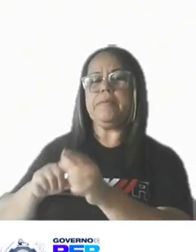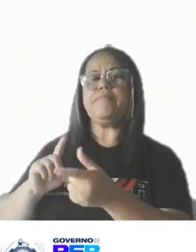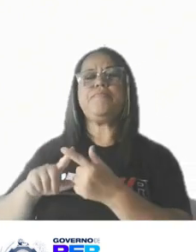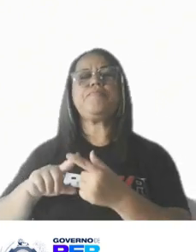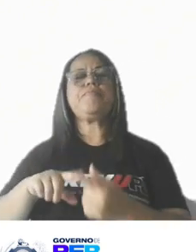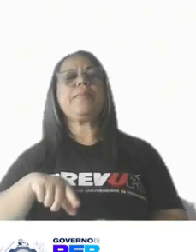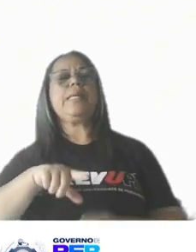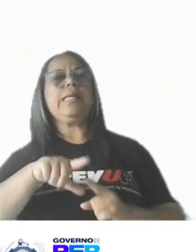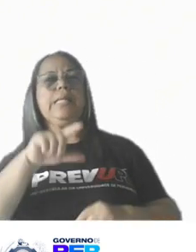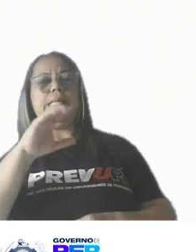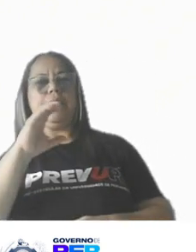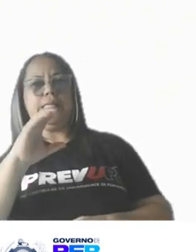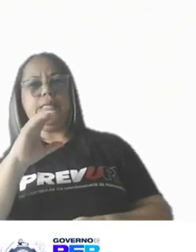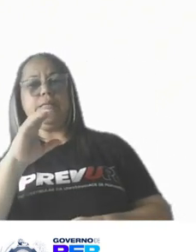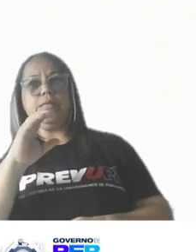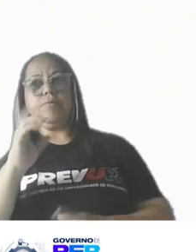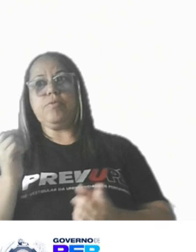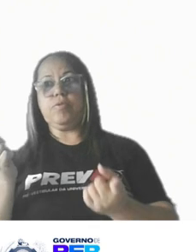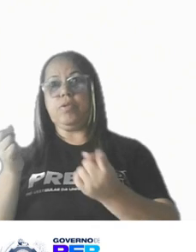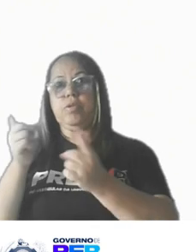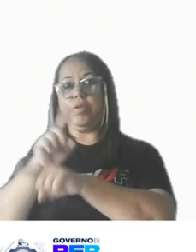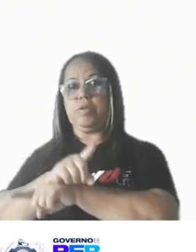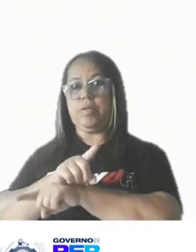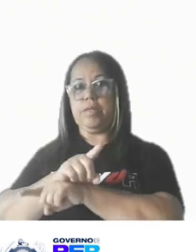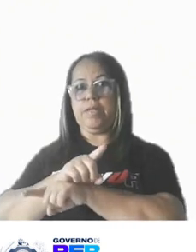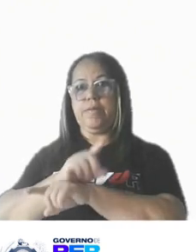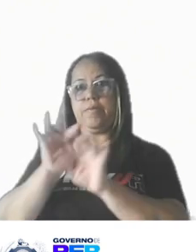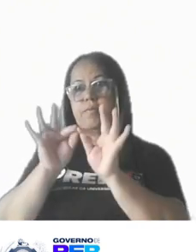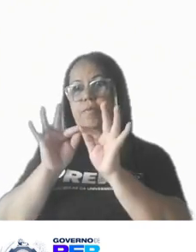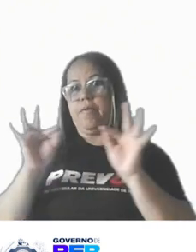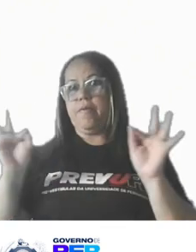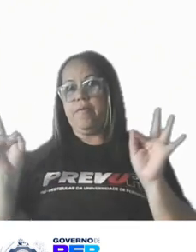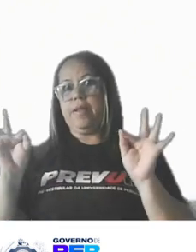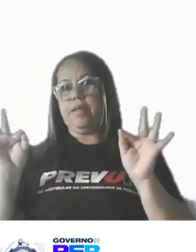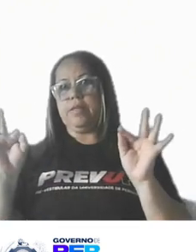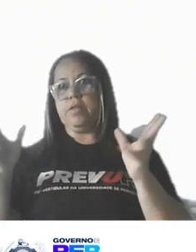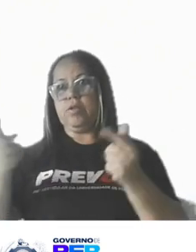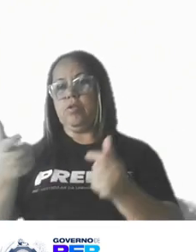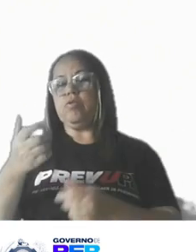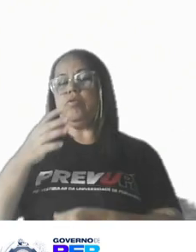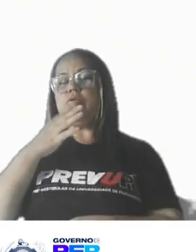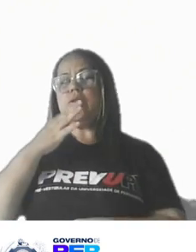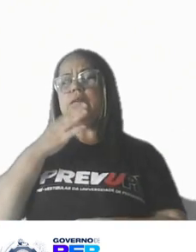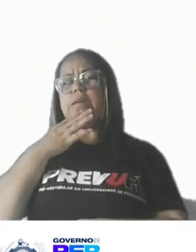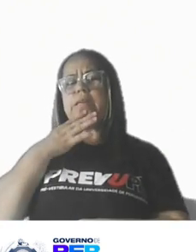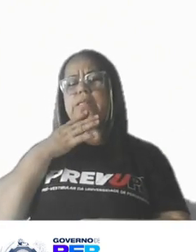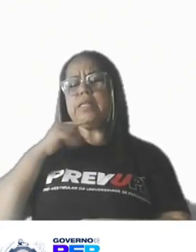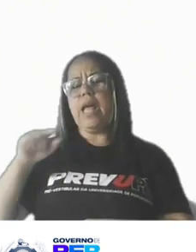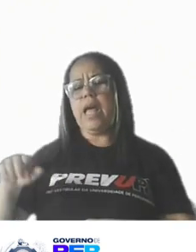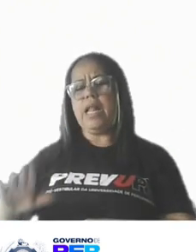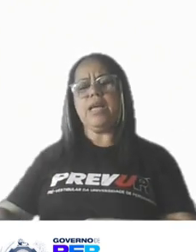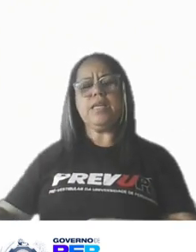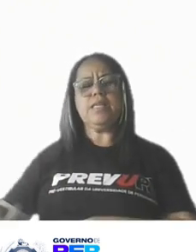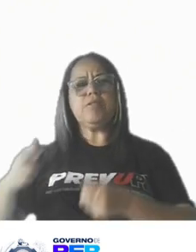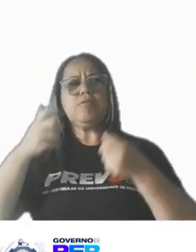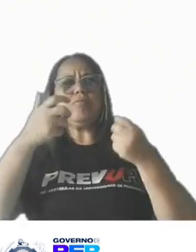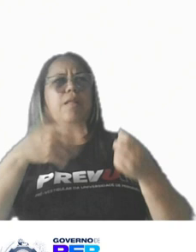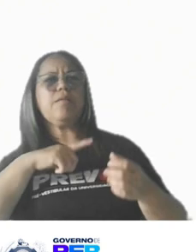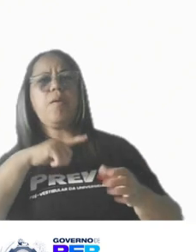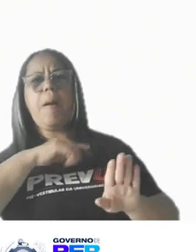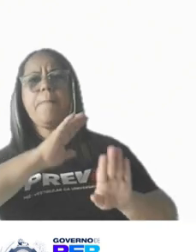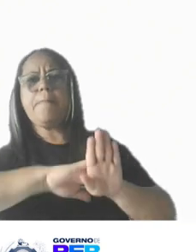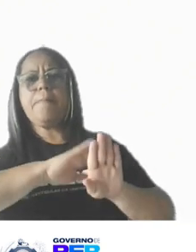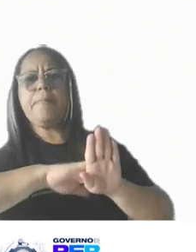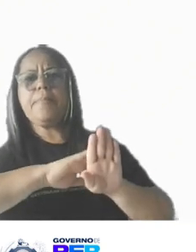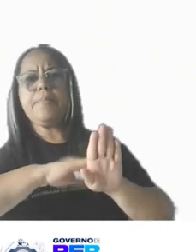Letra C. Além de inverter o sentido de um ditado popular, a fala de Calvin no último quadrinho contém uma metáfora.